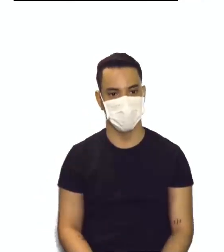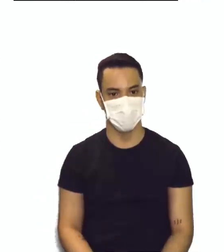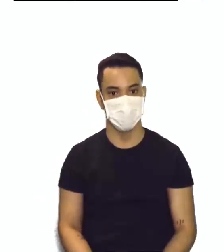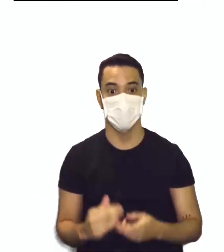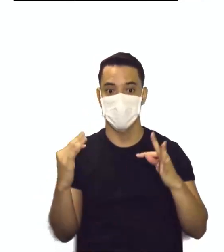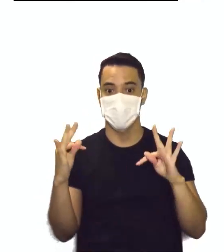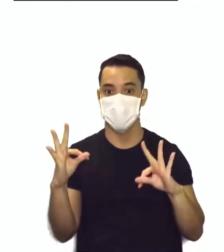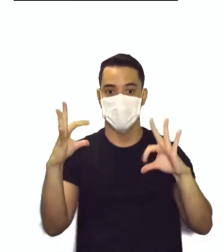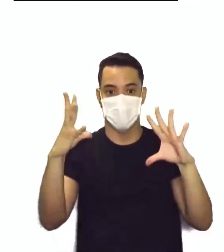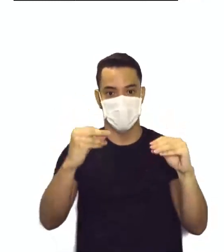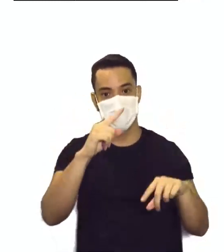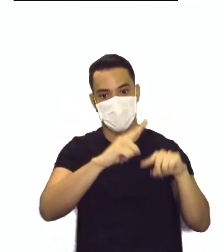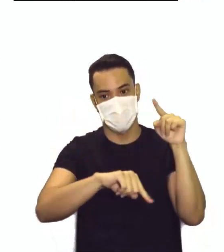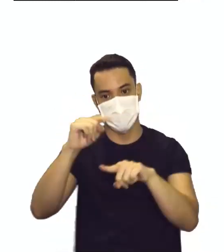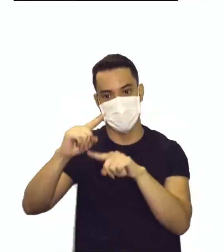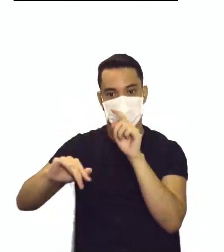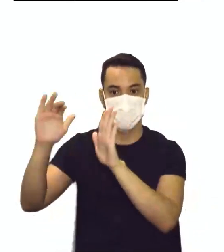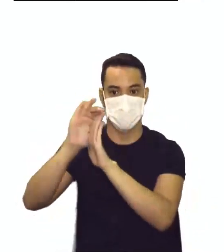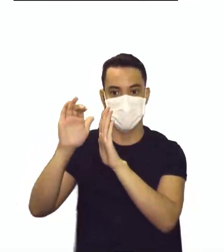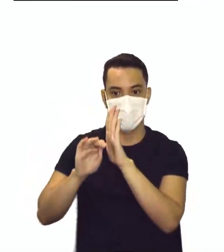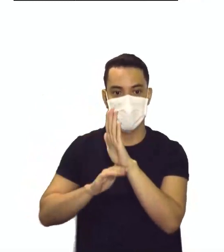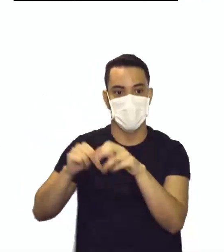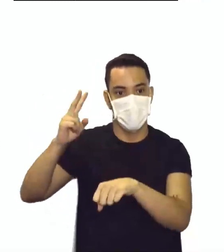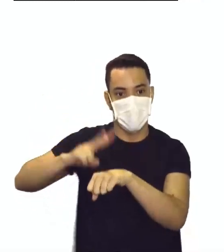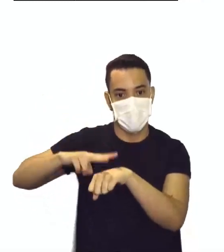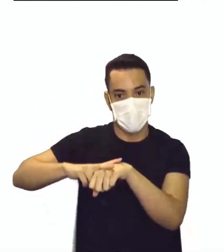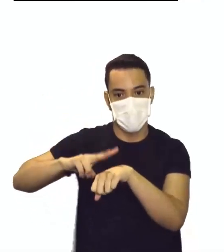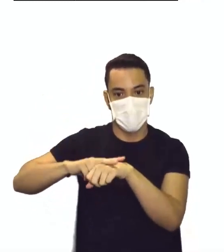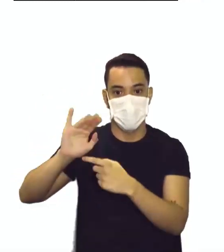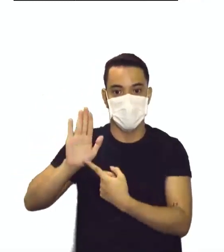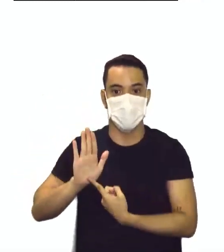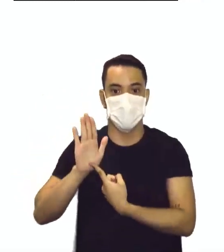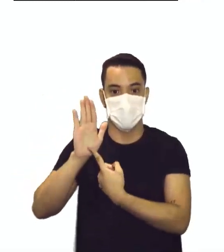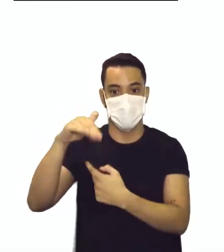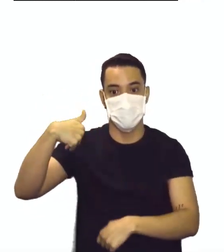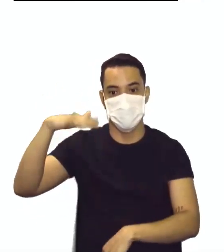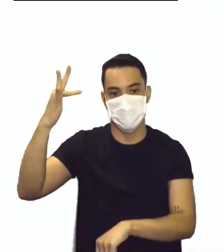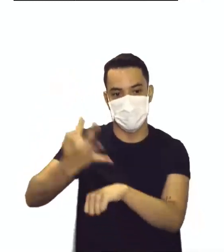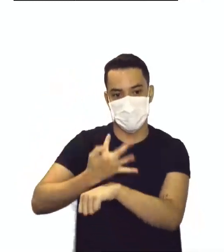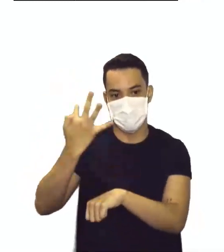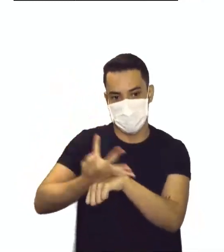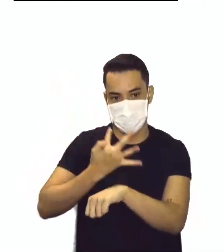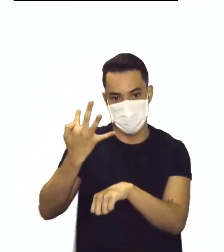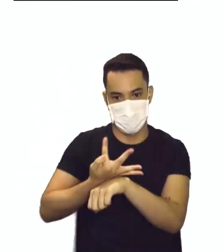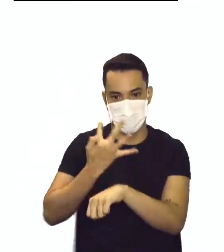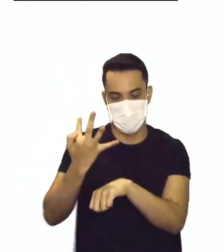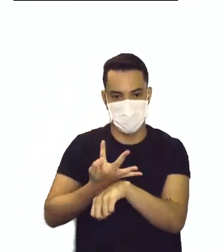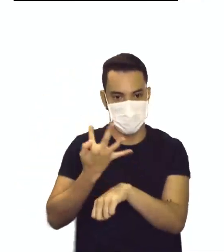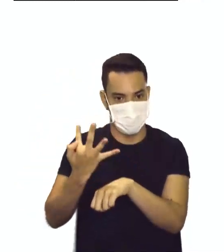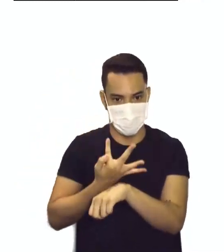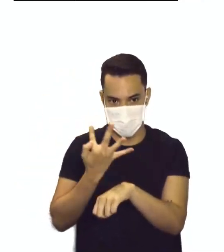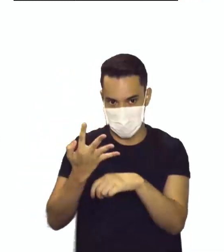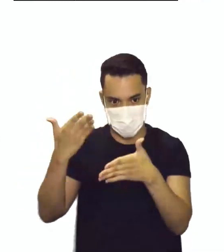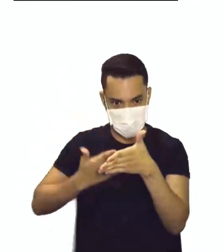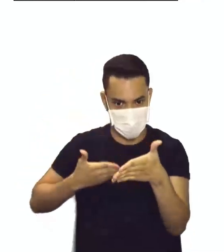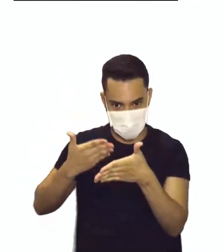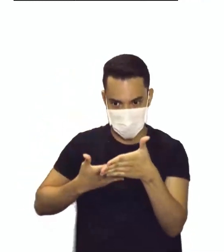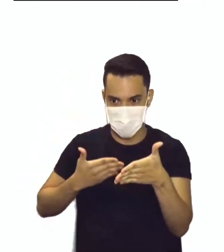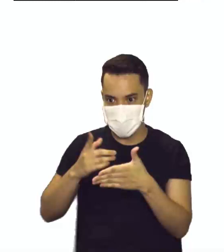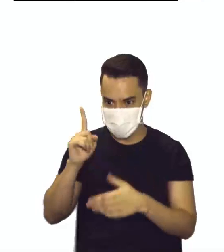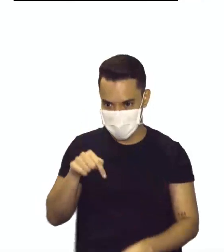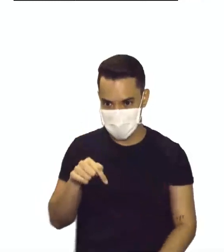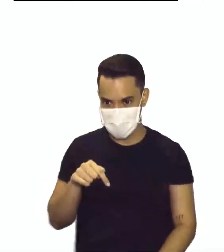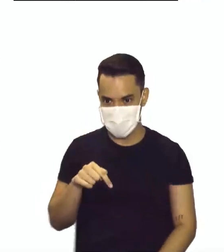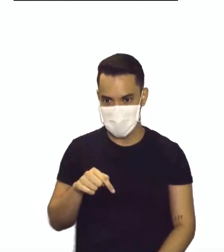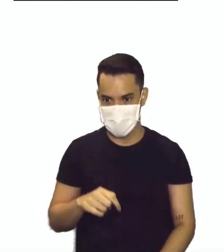De todos os materiais listados, o vidro é o que apresenta a maior resistência à passagem de corrente. Pessoal,